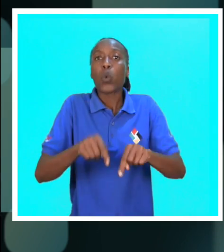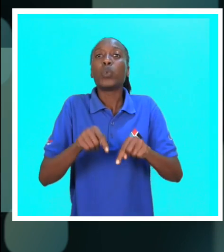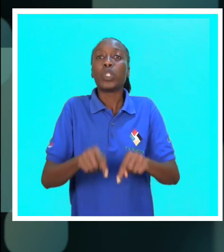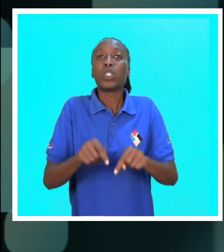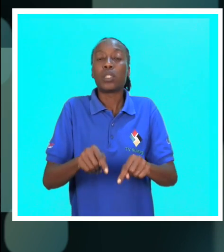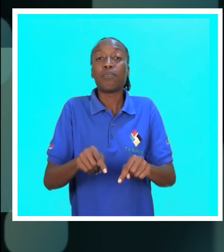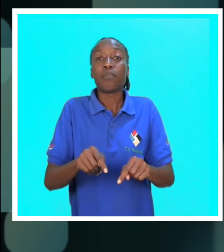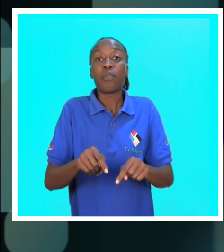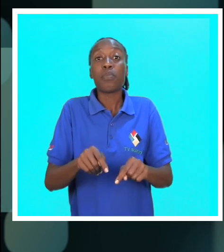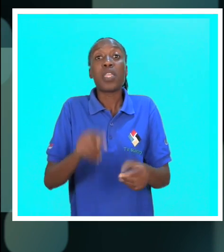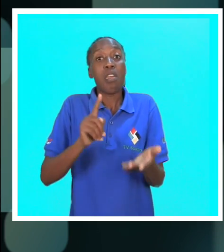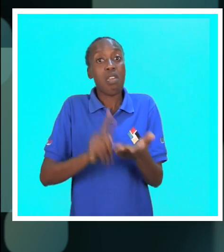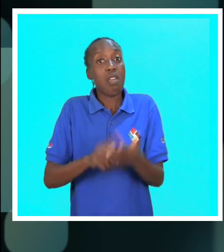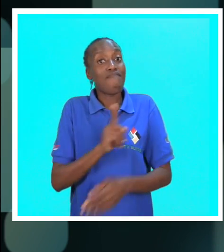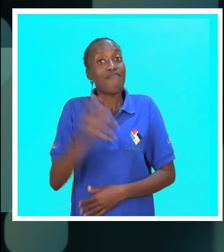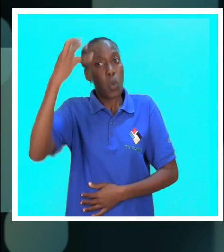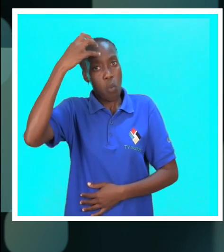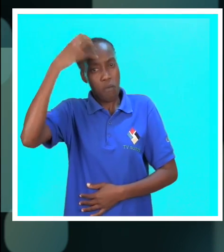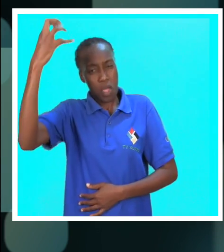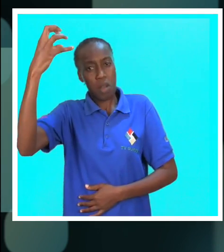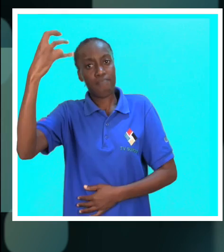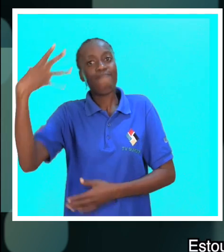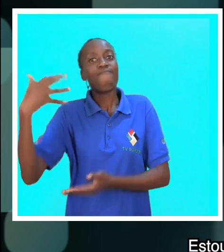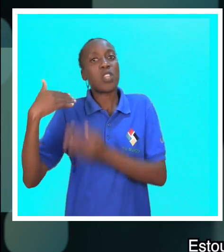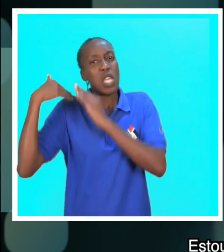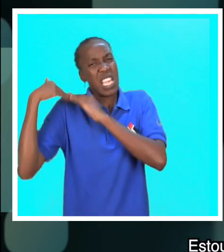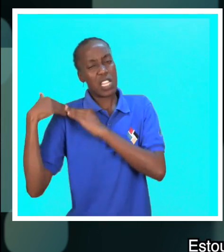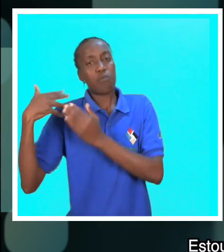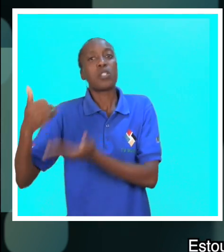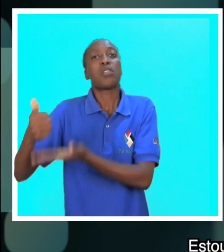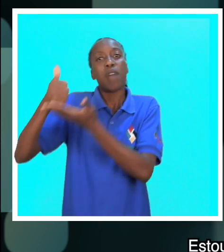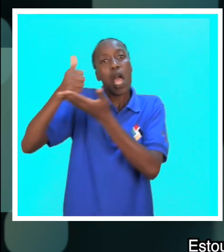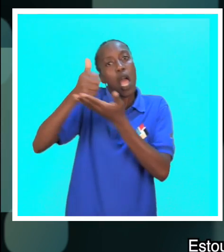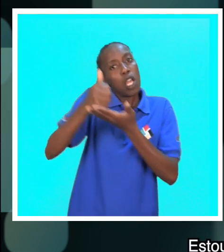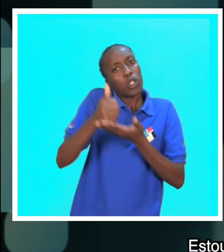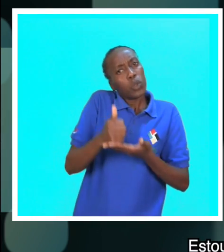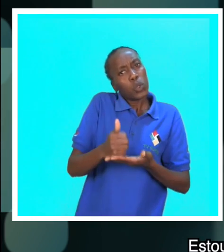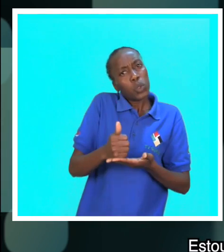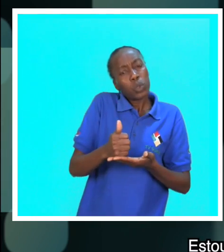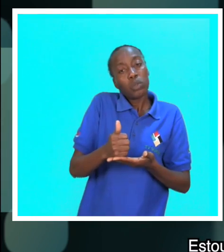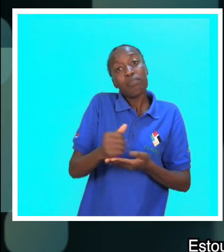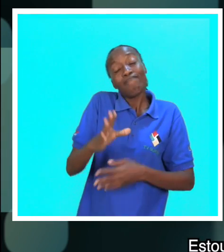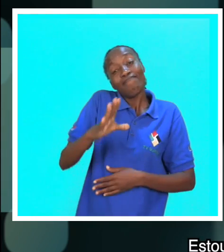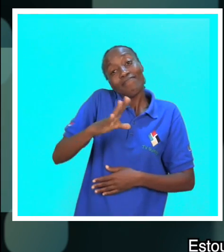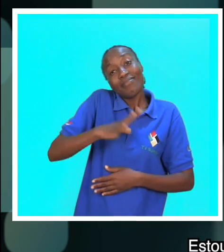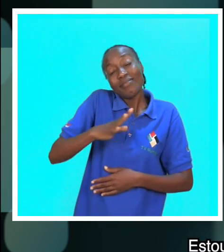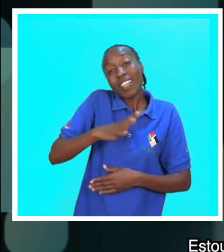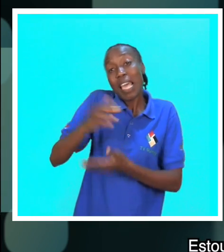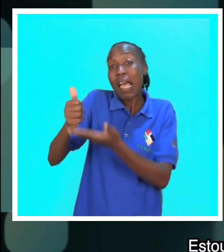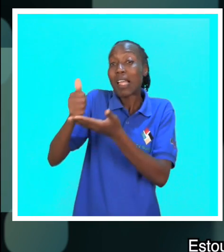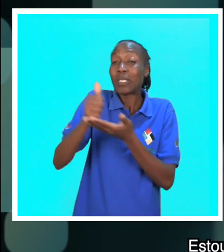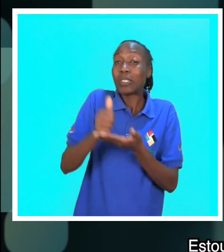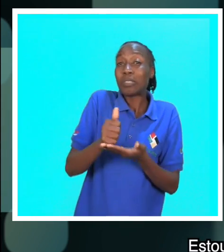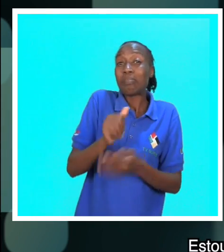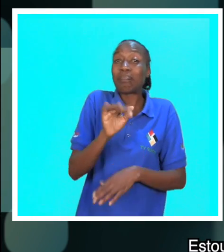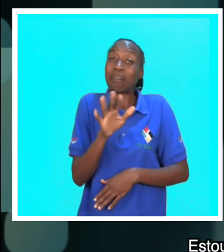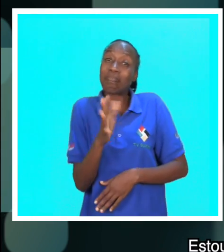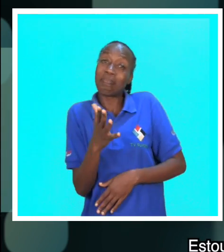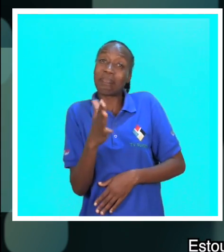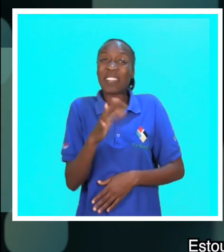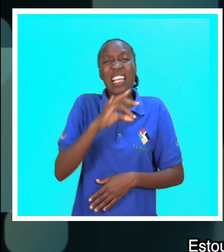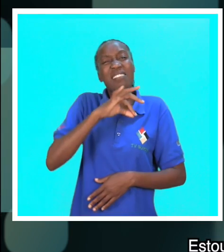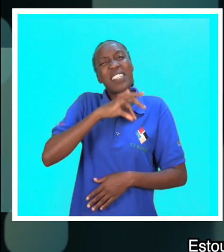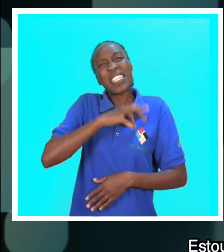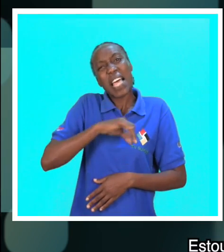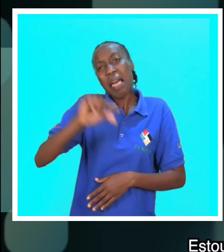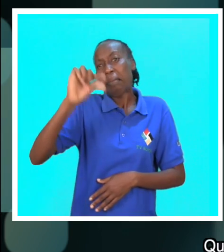dia. Inclusive o governo. Estou a receber aqueles que